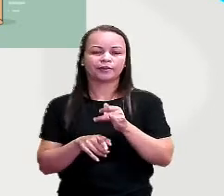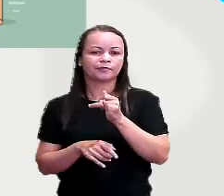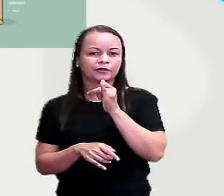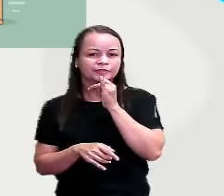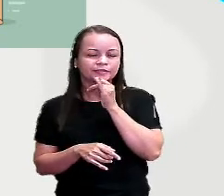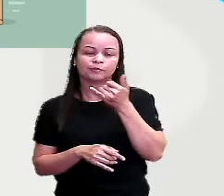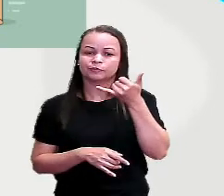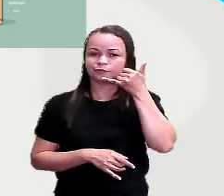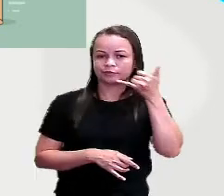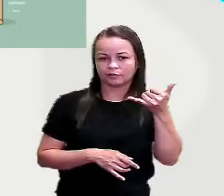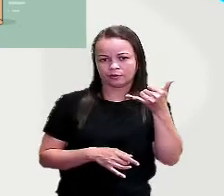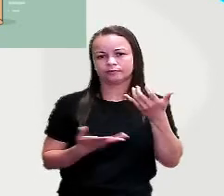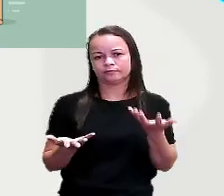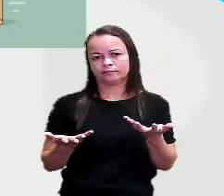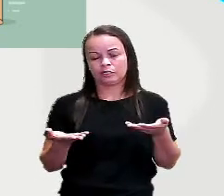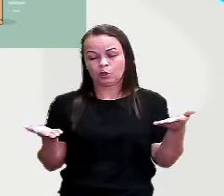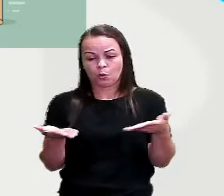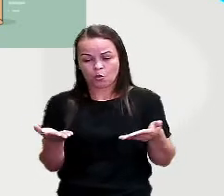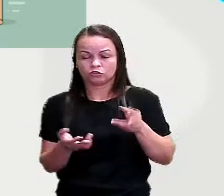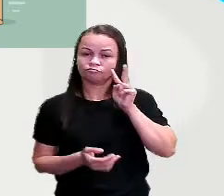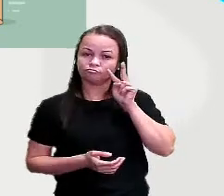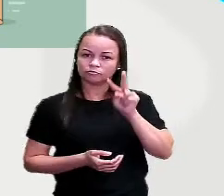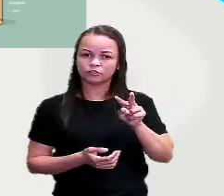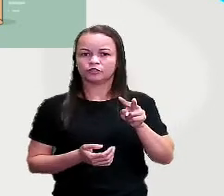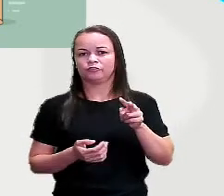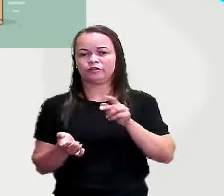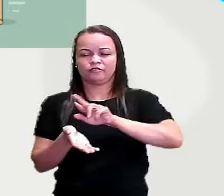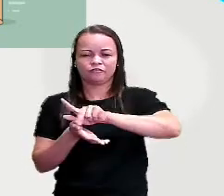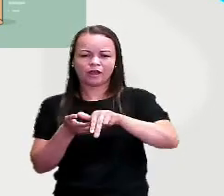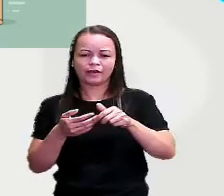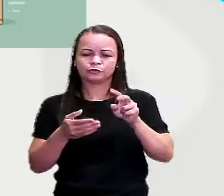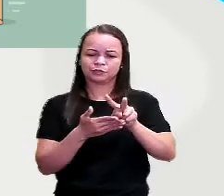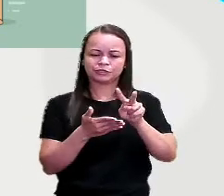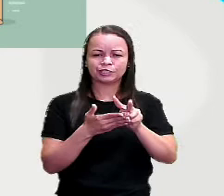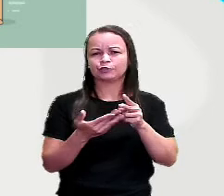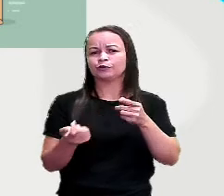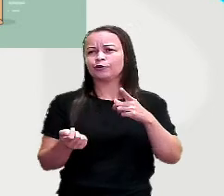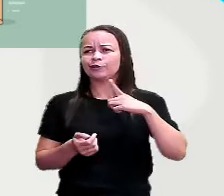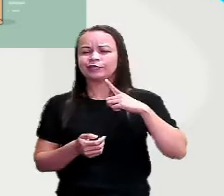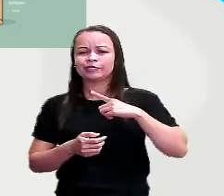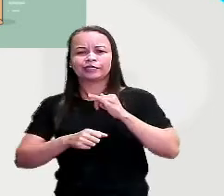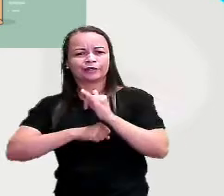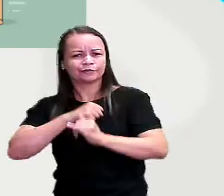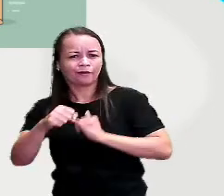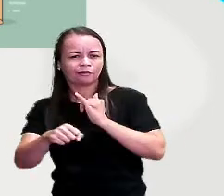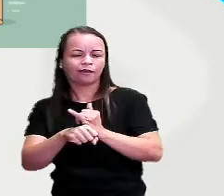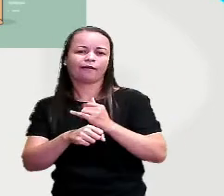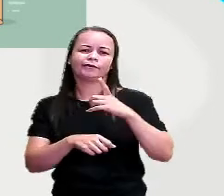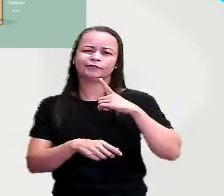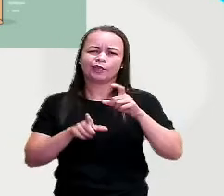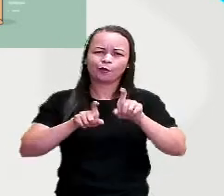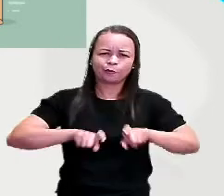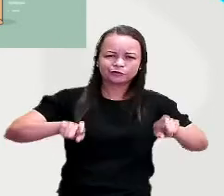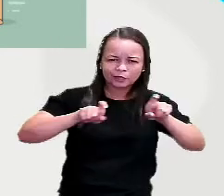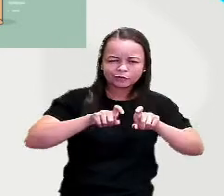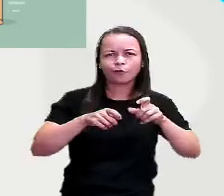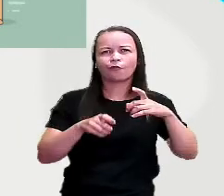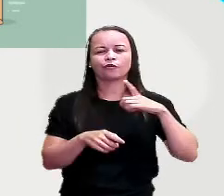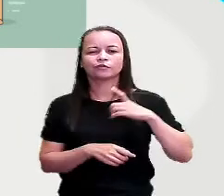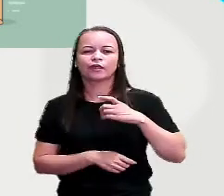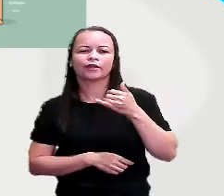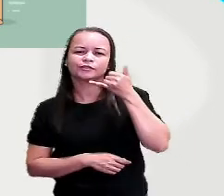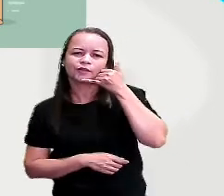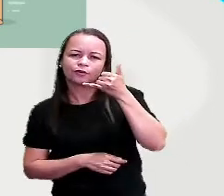hoje em dia, a gente vê muitas tribos, muitos índios que moram, que têm internet, que têm computador, que têm celular, mas